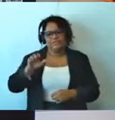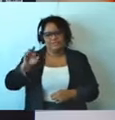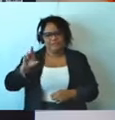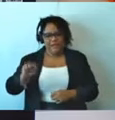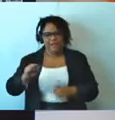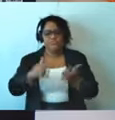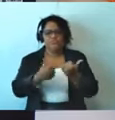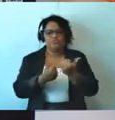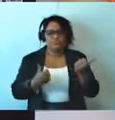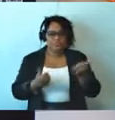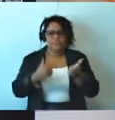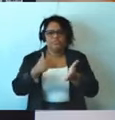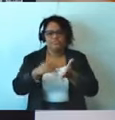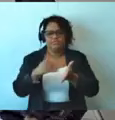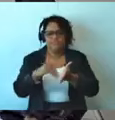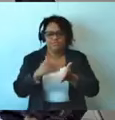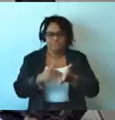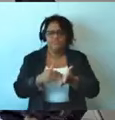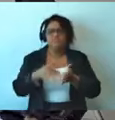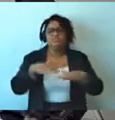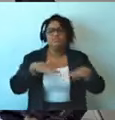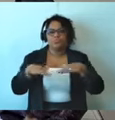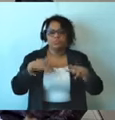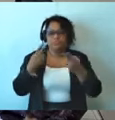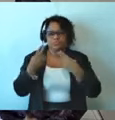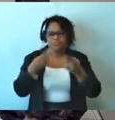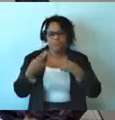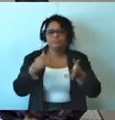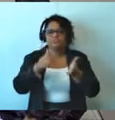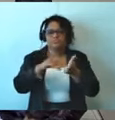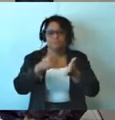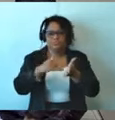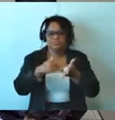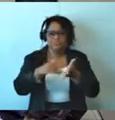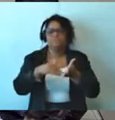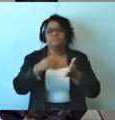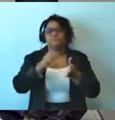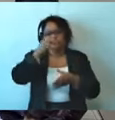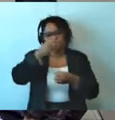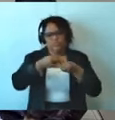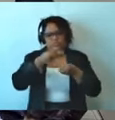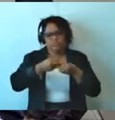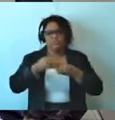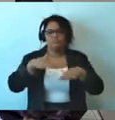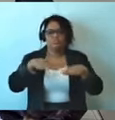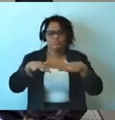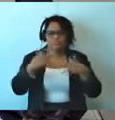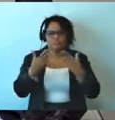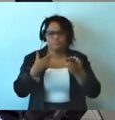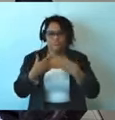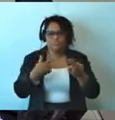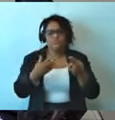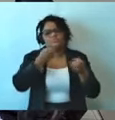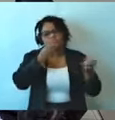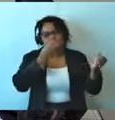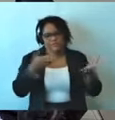municipal de Mobilidade Urbana, da Secretaria Municipal de Mobilidade Urbana. Jussara, mais uma vez, seja